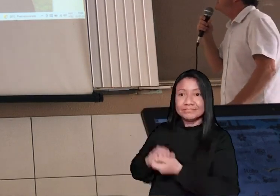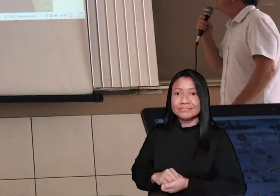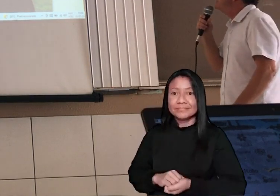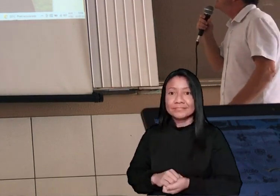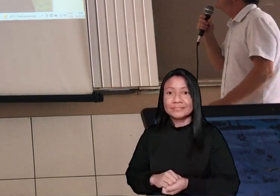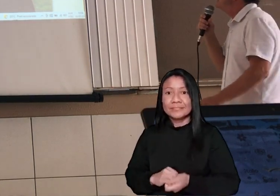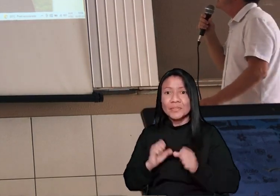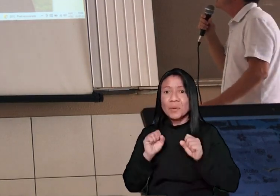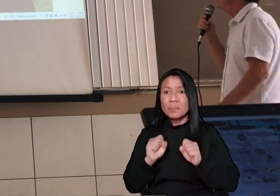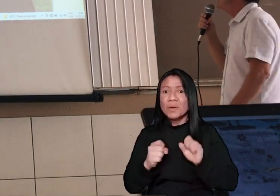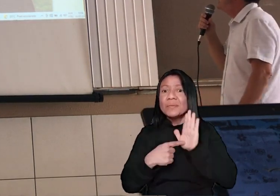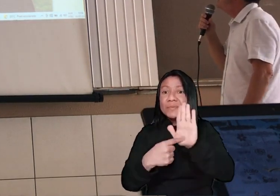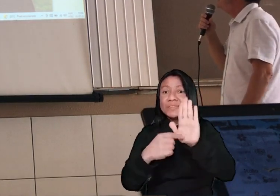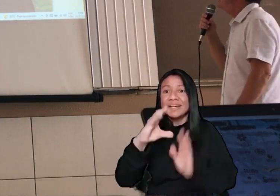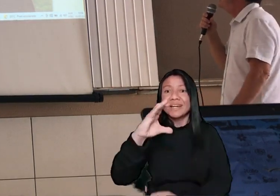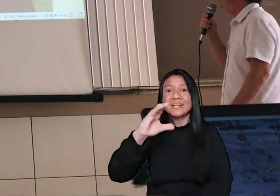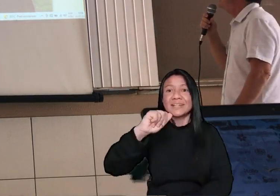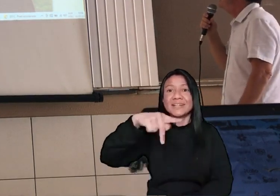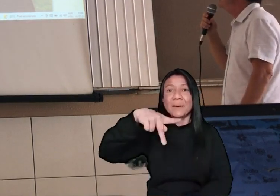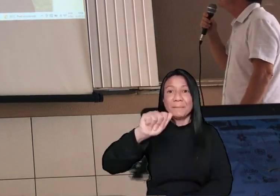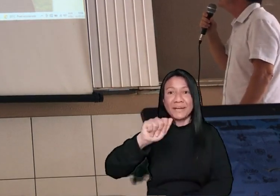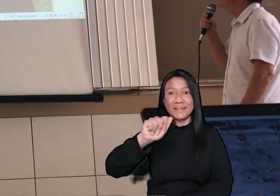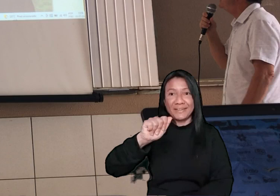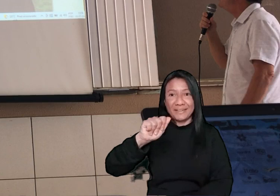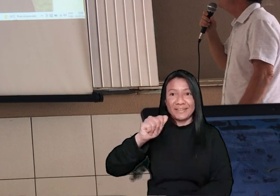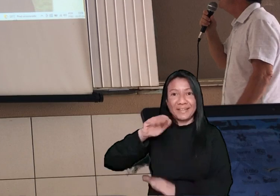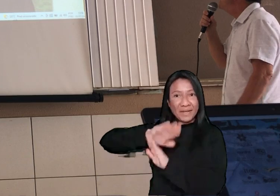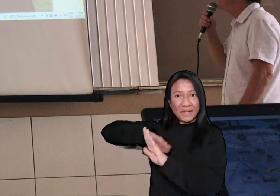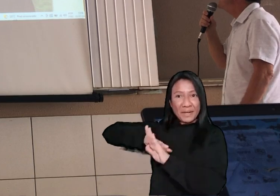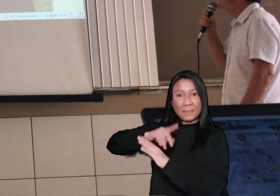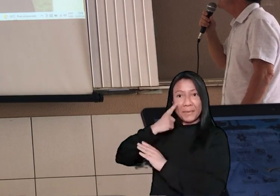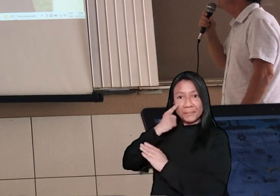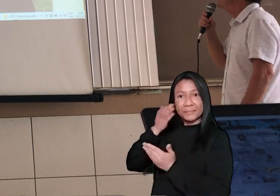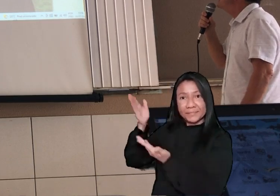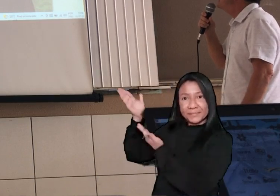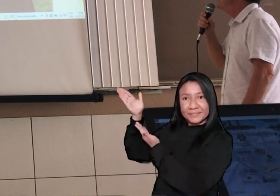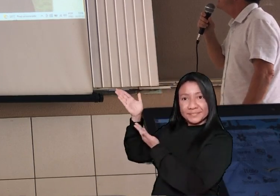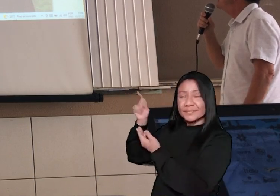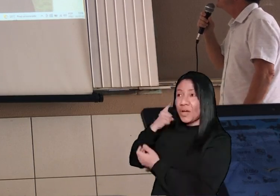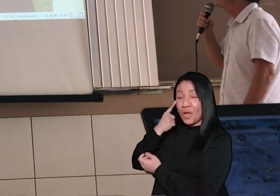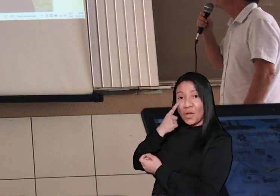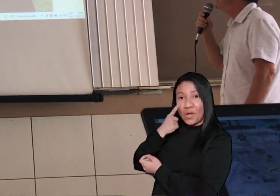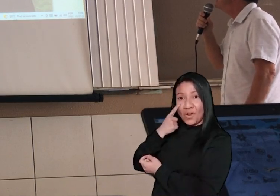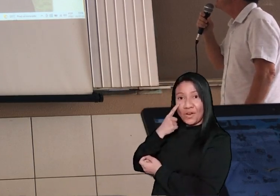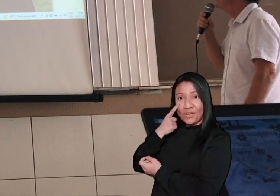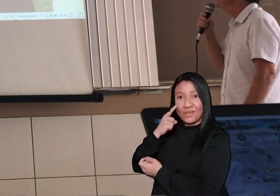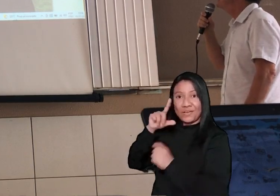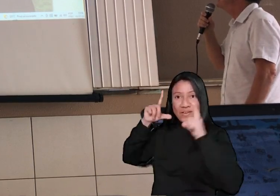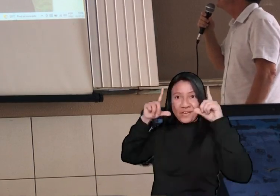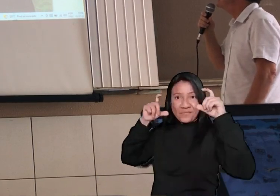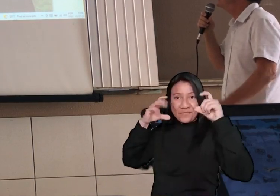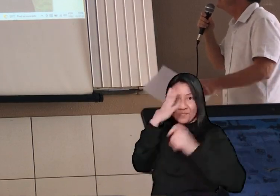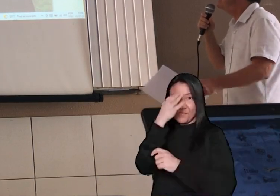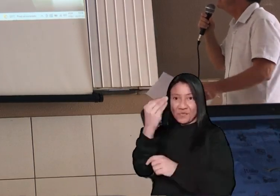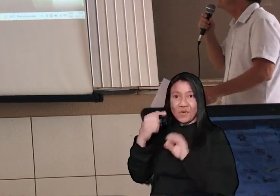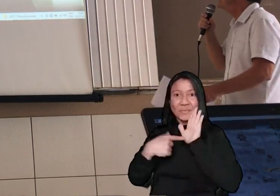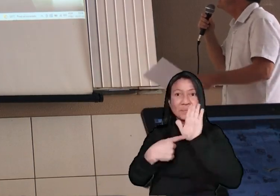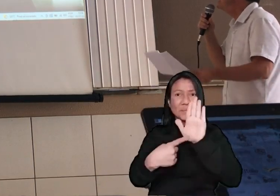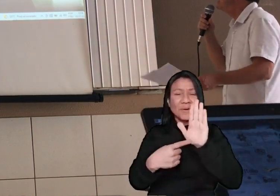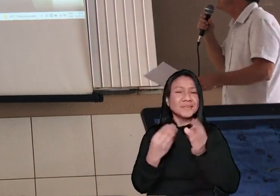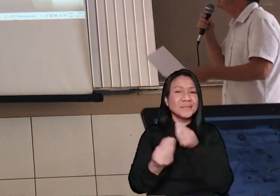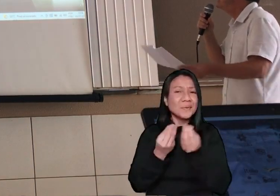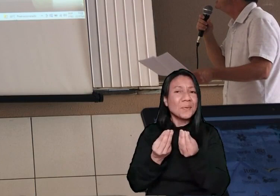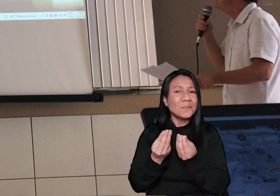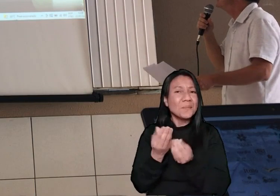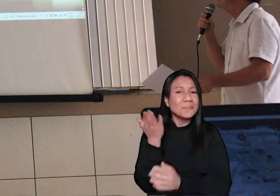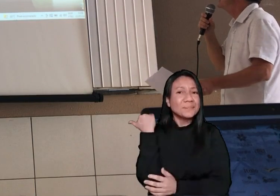Pessoal, vejam a capa, ela ilustra bem como era a nossa cidade